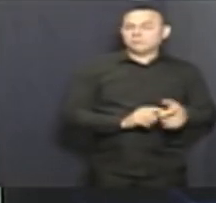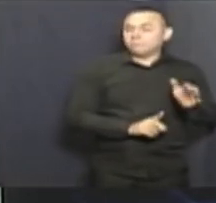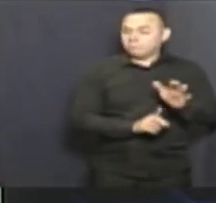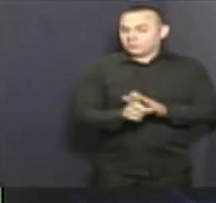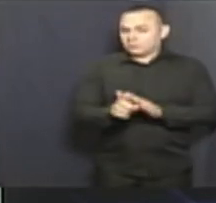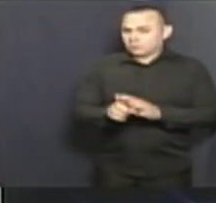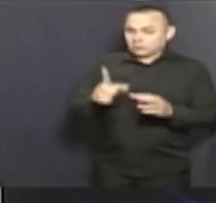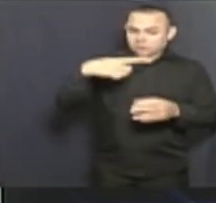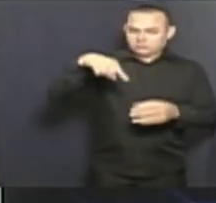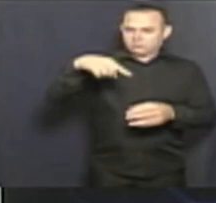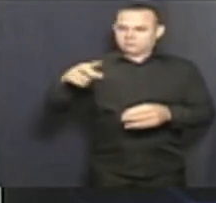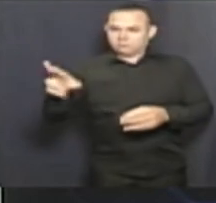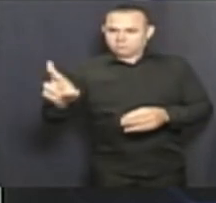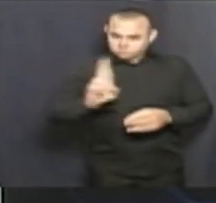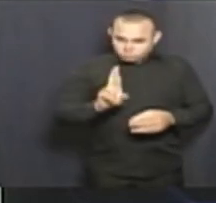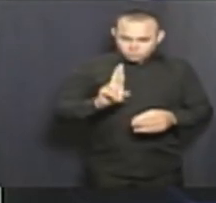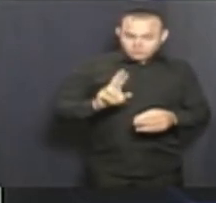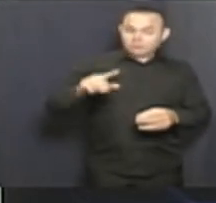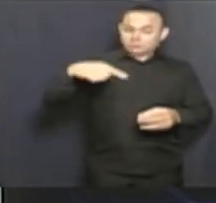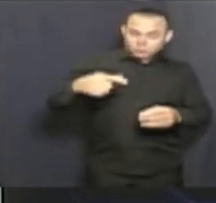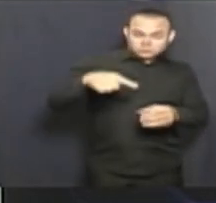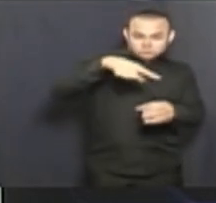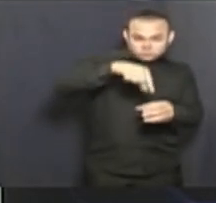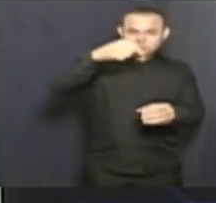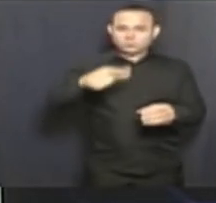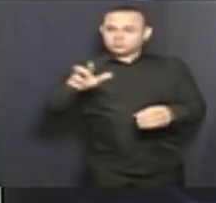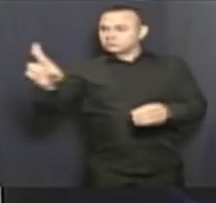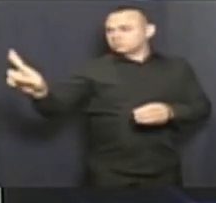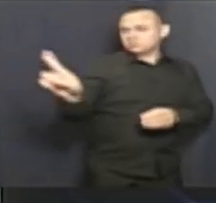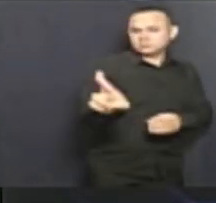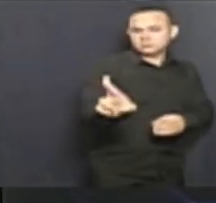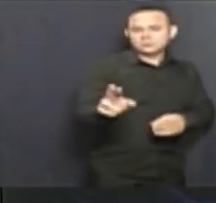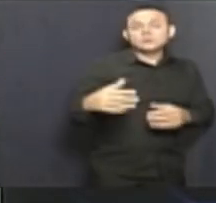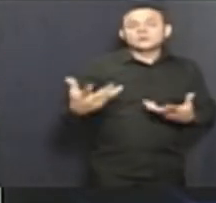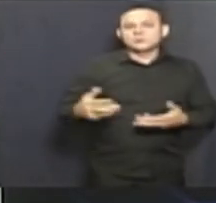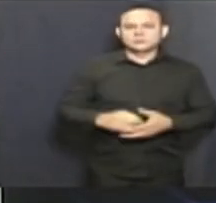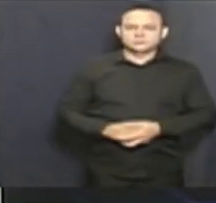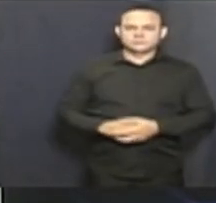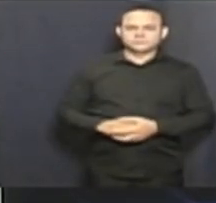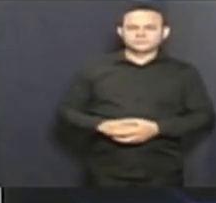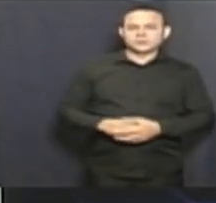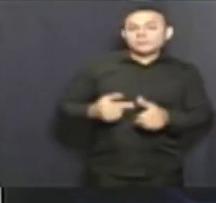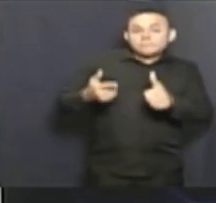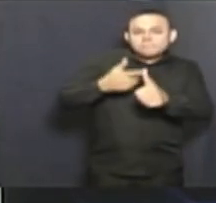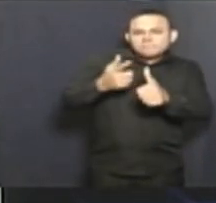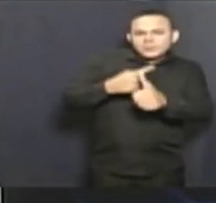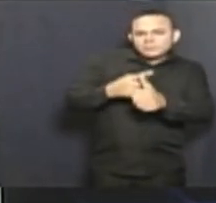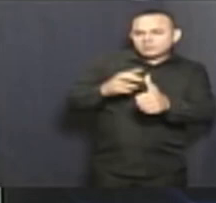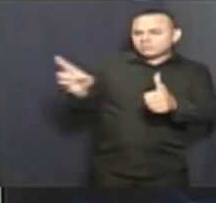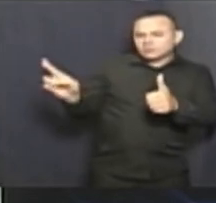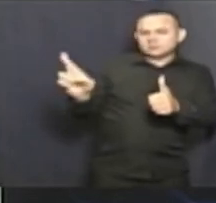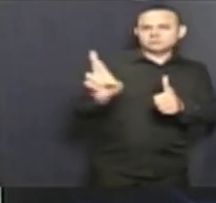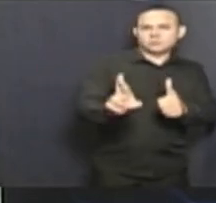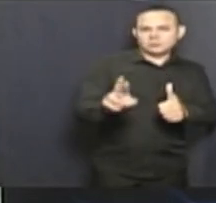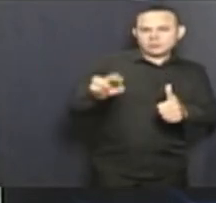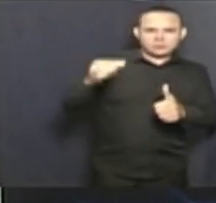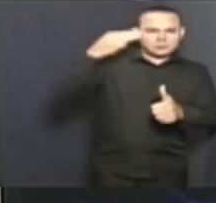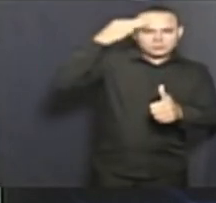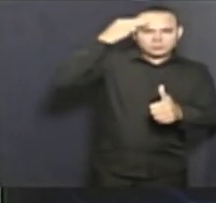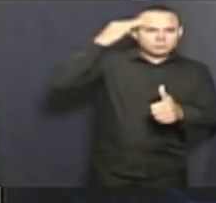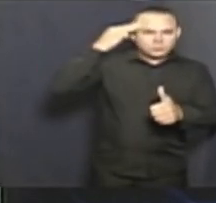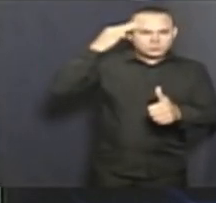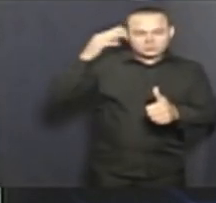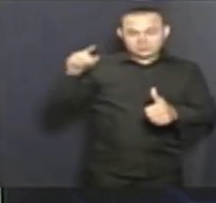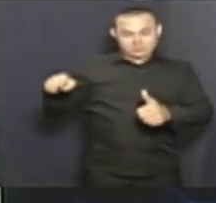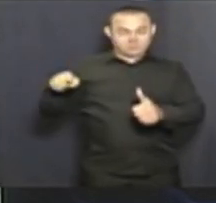que ele tiver respondido então vamos lá pela ordem acertada o primeiro candidato a fazer a pergunta é normal aqui pra quem você